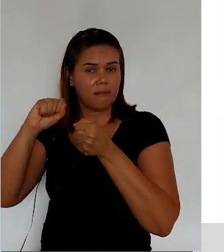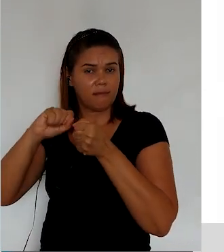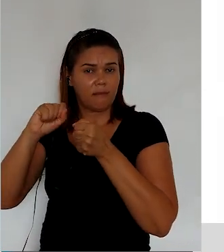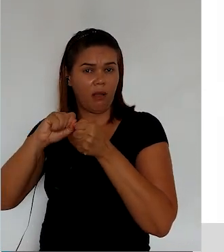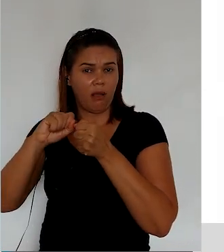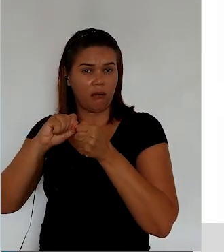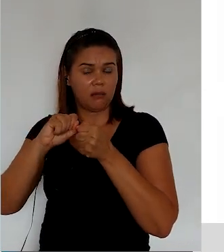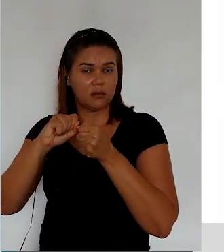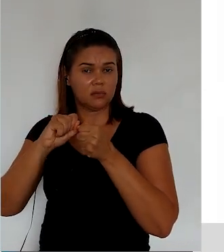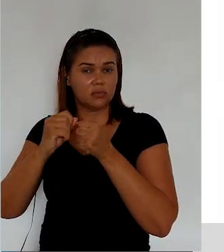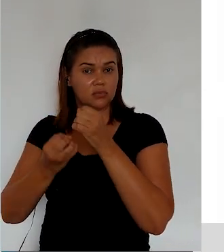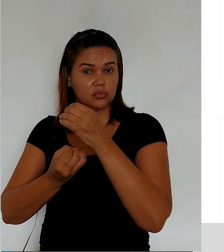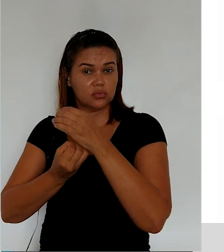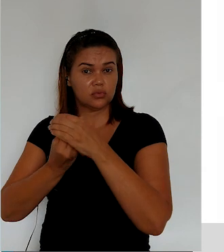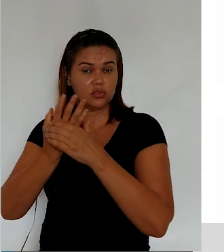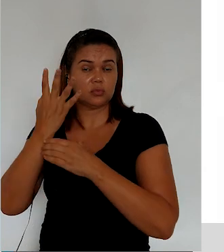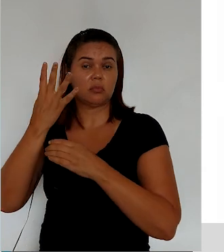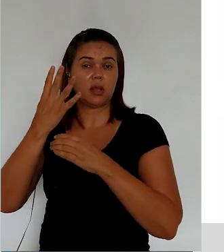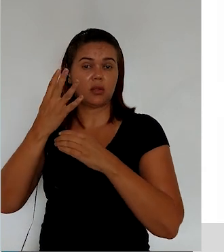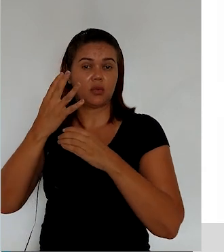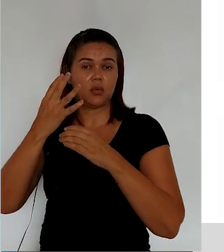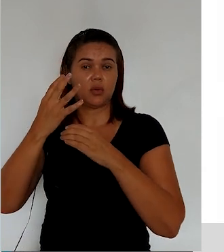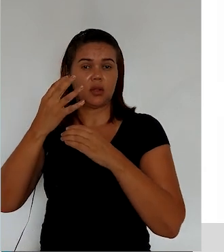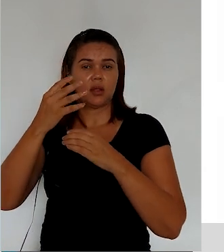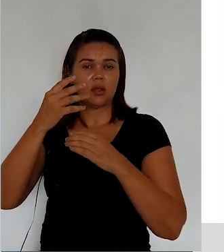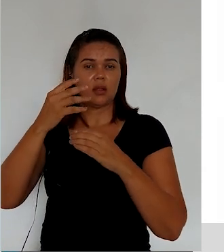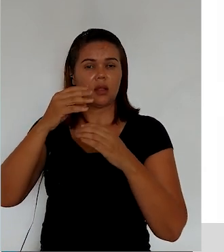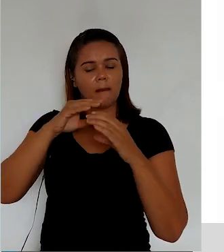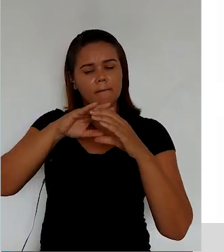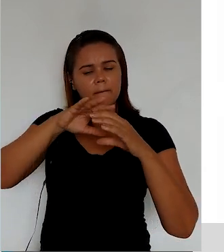mielina no sistema nervoso central.